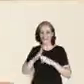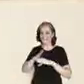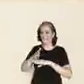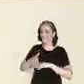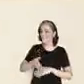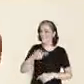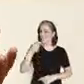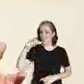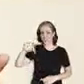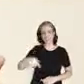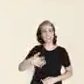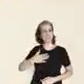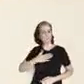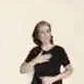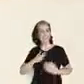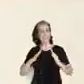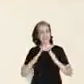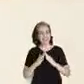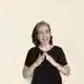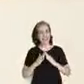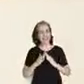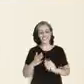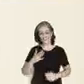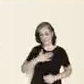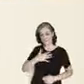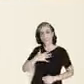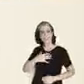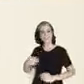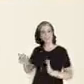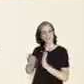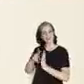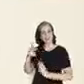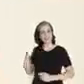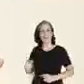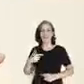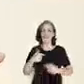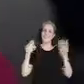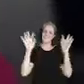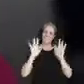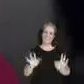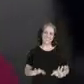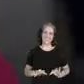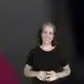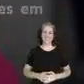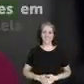dizer, essa casa é minha, essa casa é da minha filha, eu estou muito feliz.